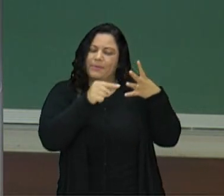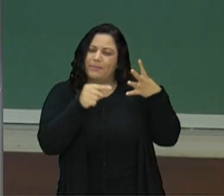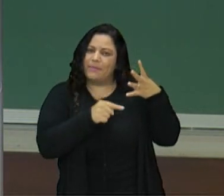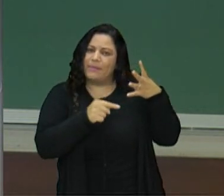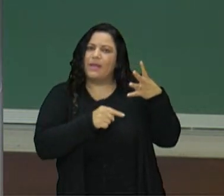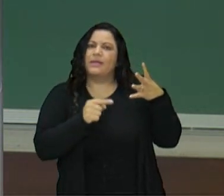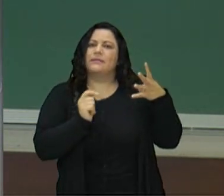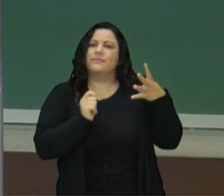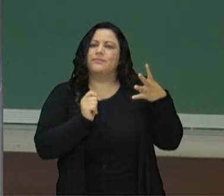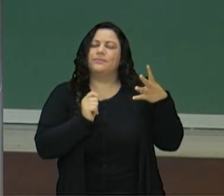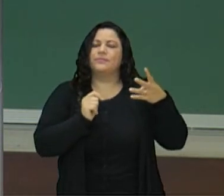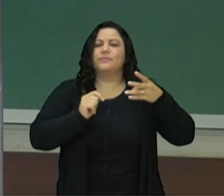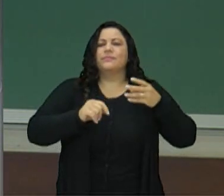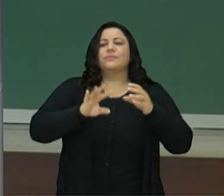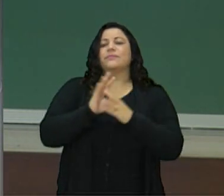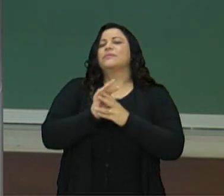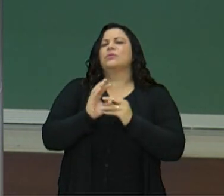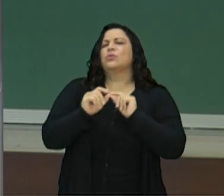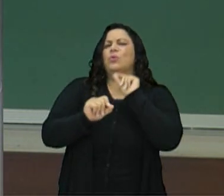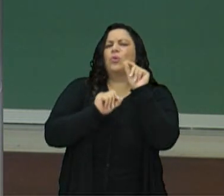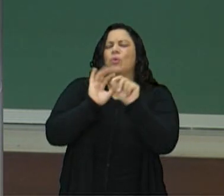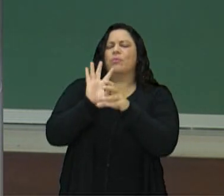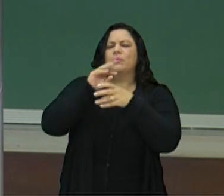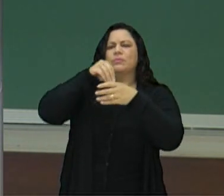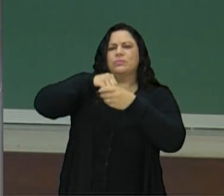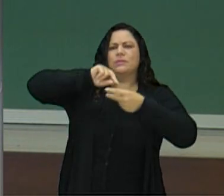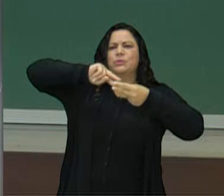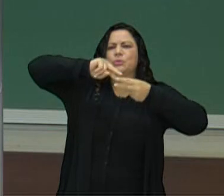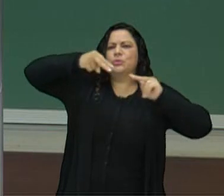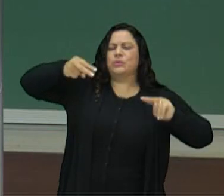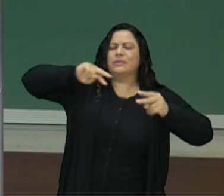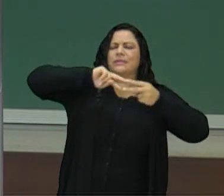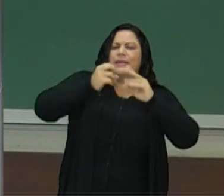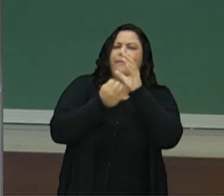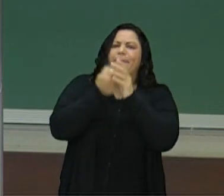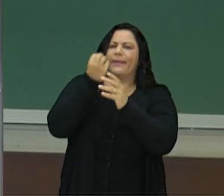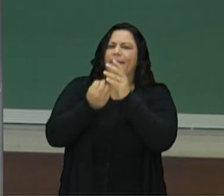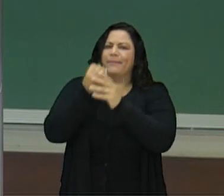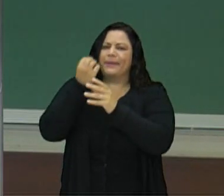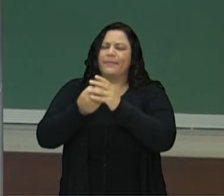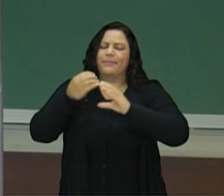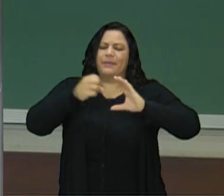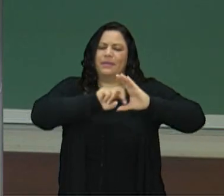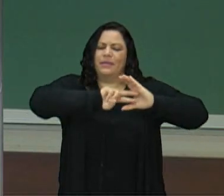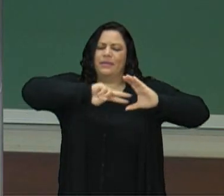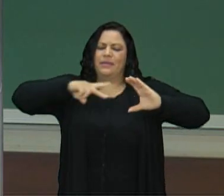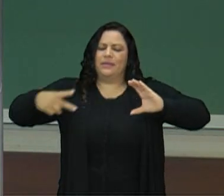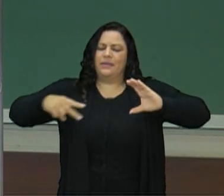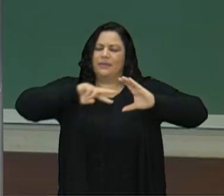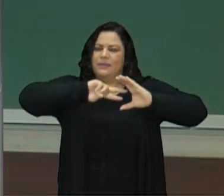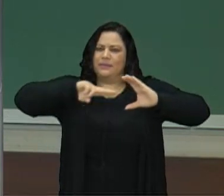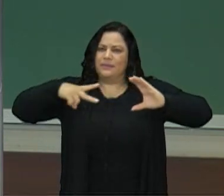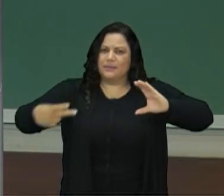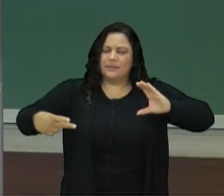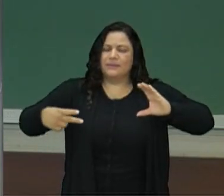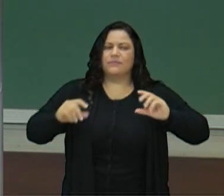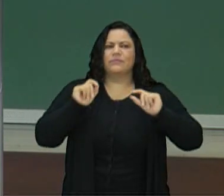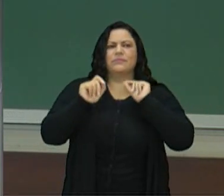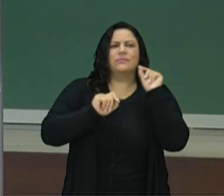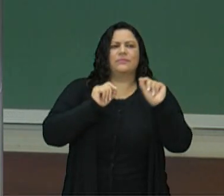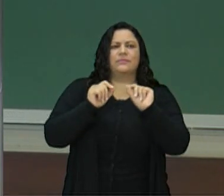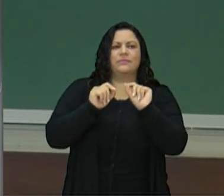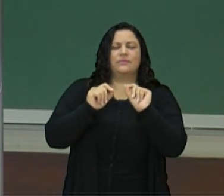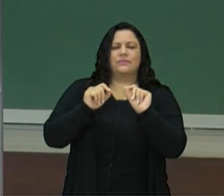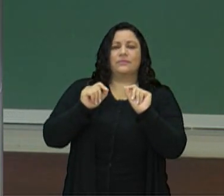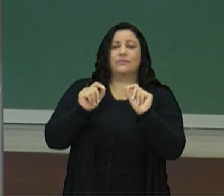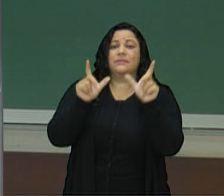Compactação do material genético, aparecimento dos cromossomos, organização dos centríolos. Some a carioteca. Alinha